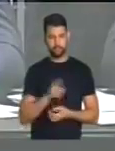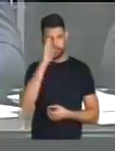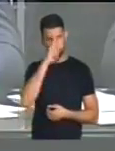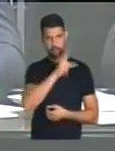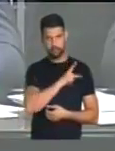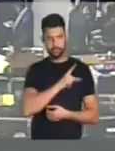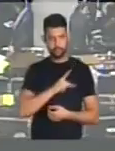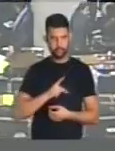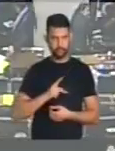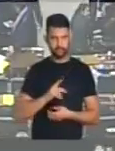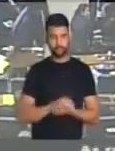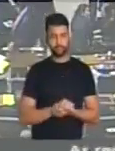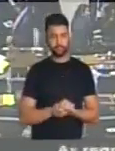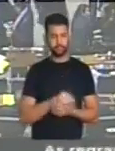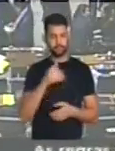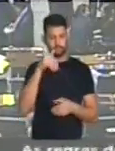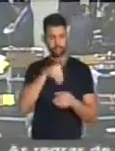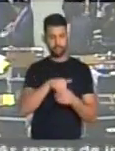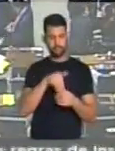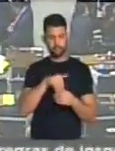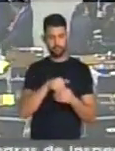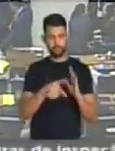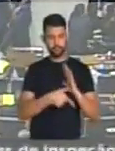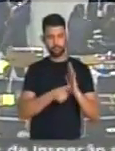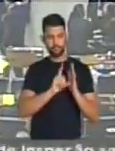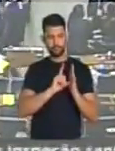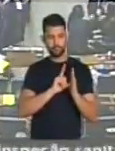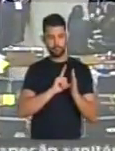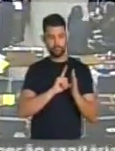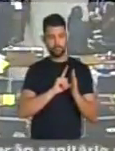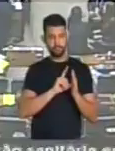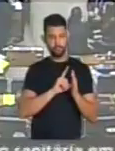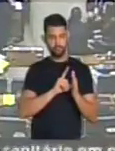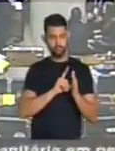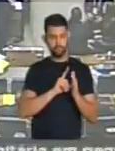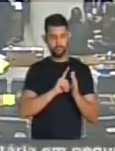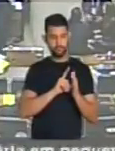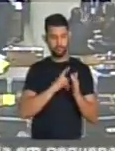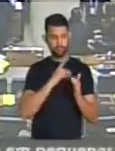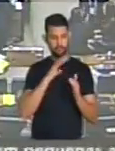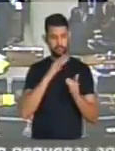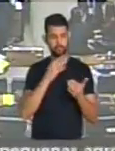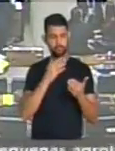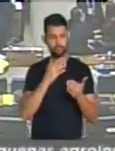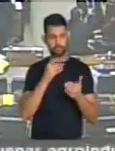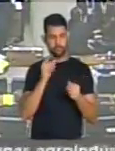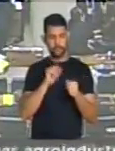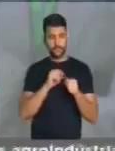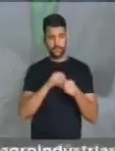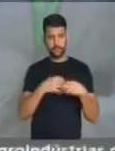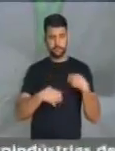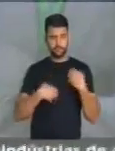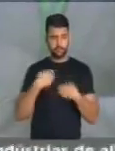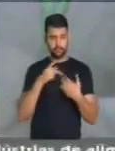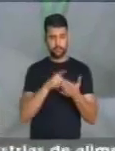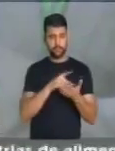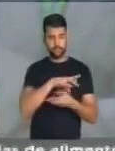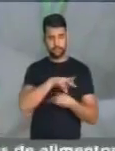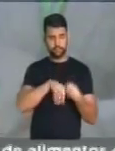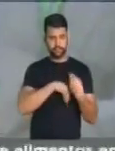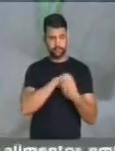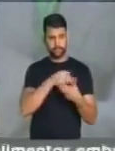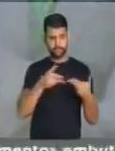Senhor presidente, a votação anterior provoca um verdadeiro